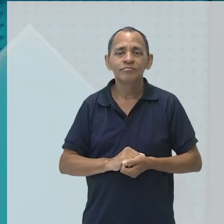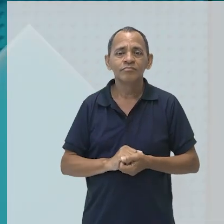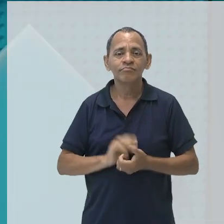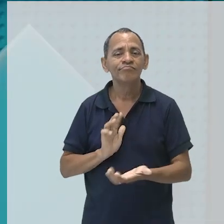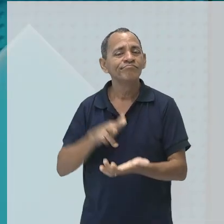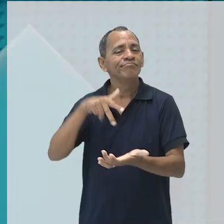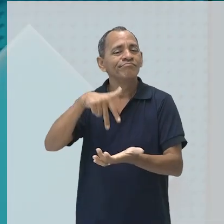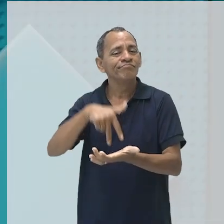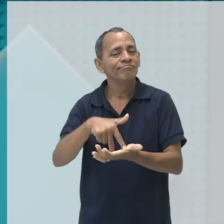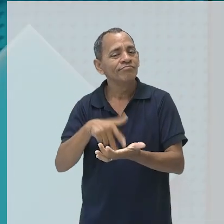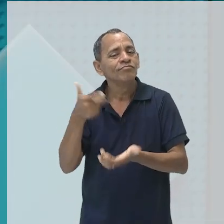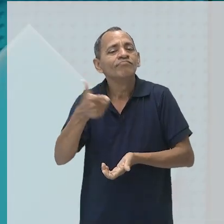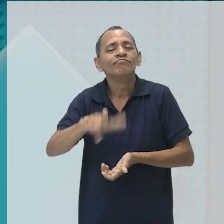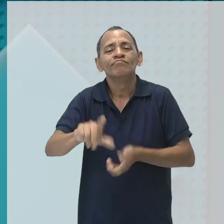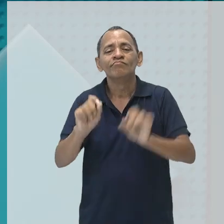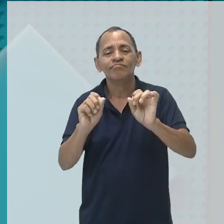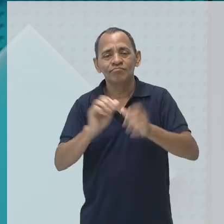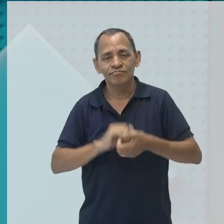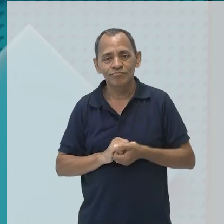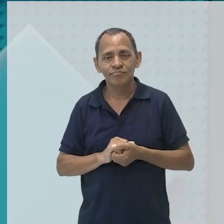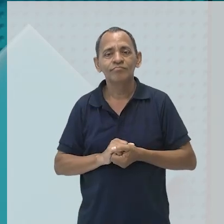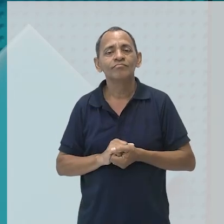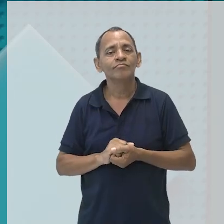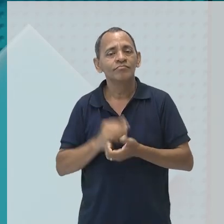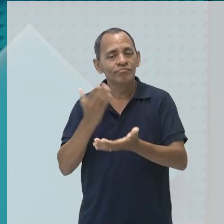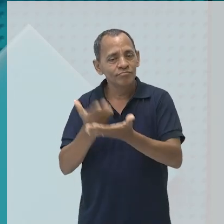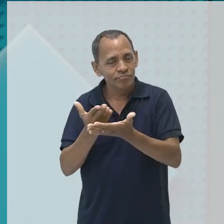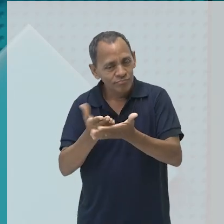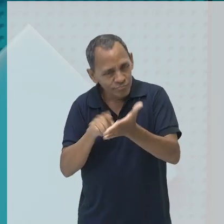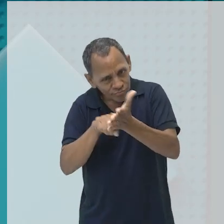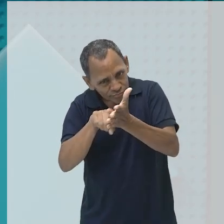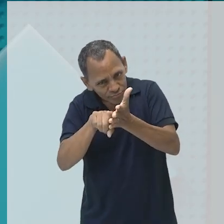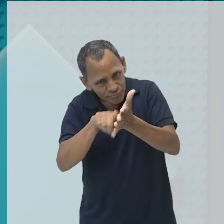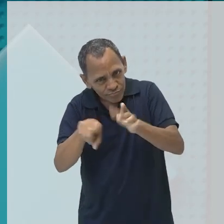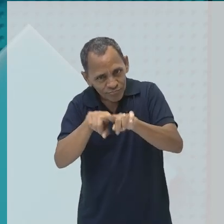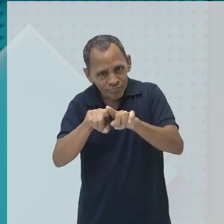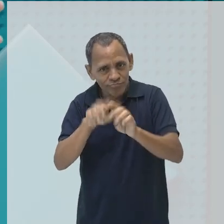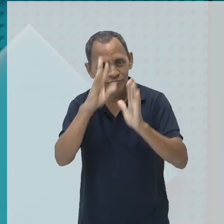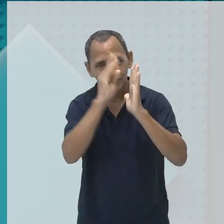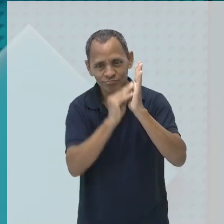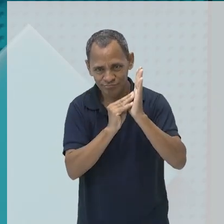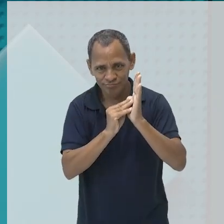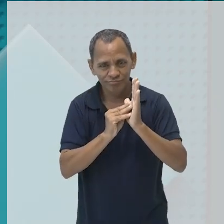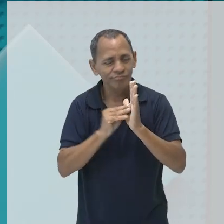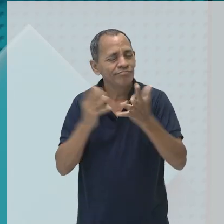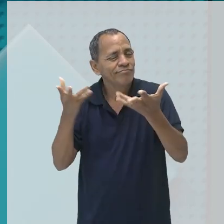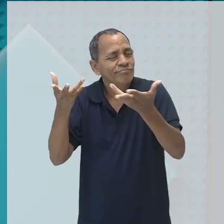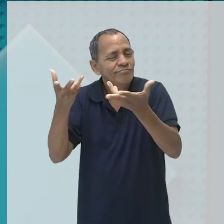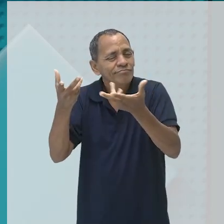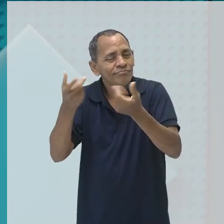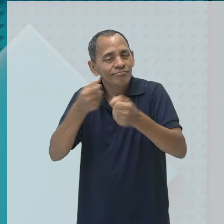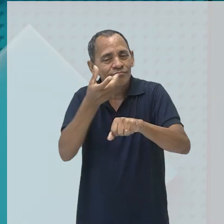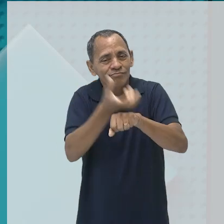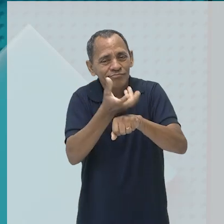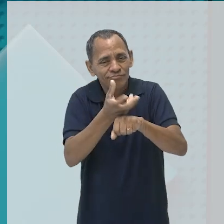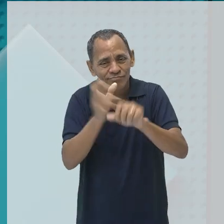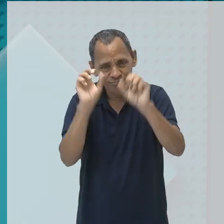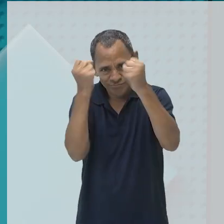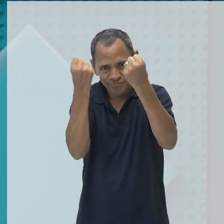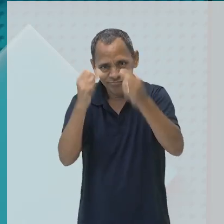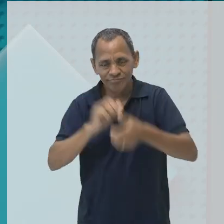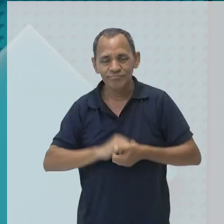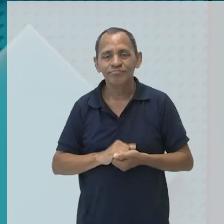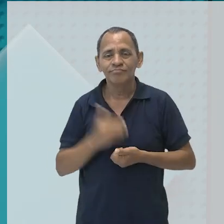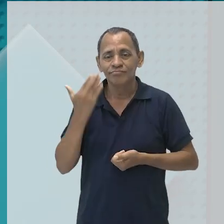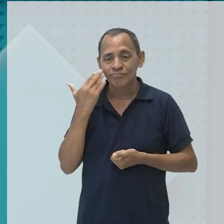aqui novamente com vocês para nós explorarmos mais um conteúdo fantástico da disciplina de Educação Física.